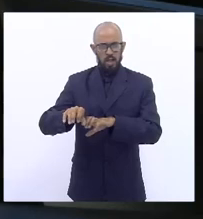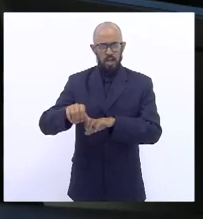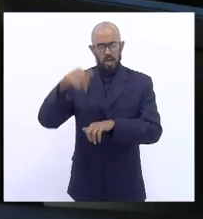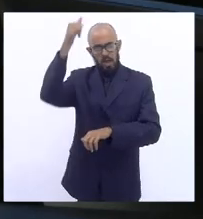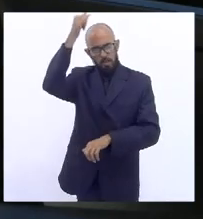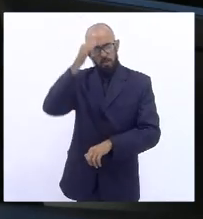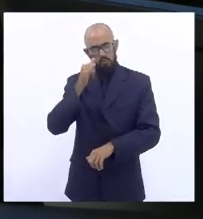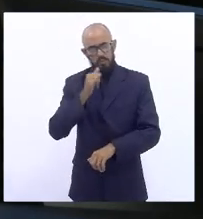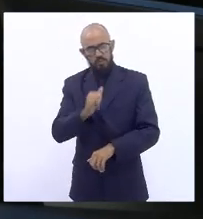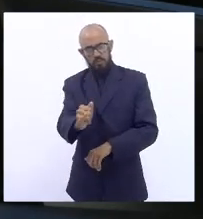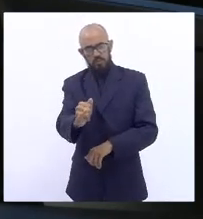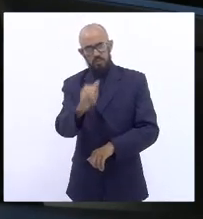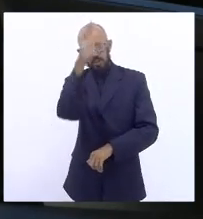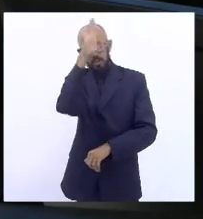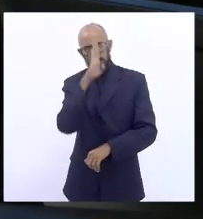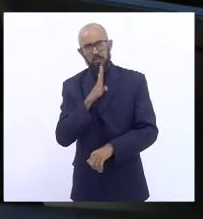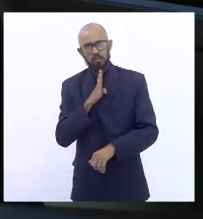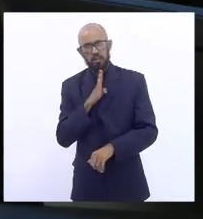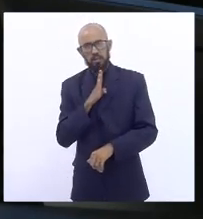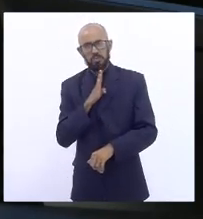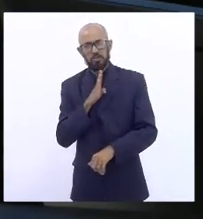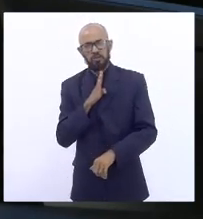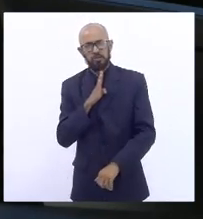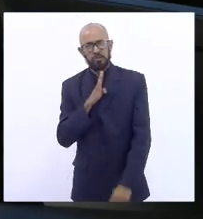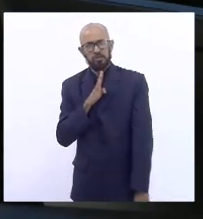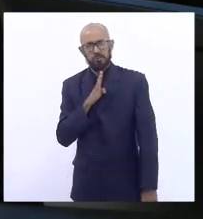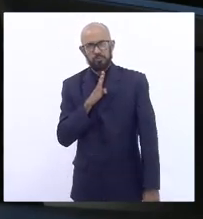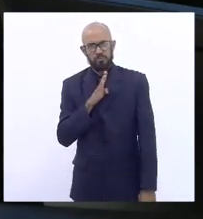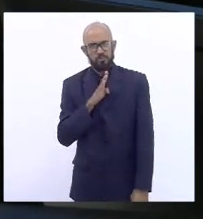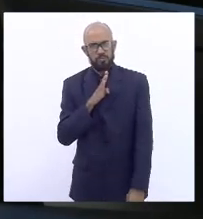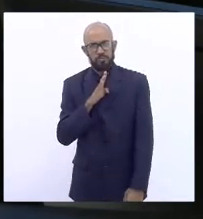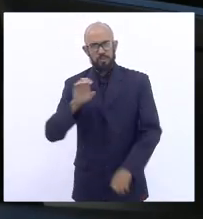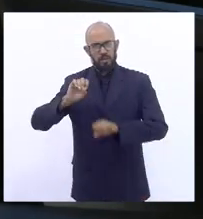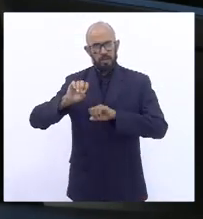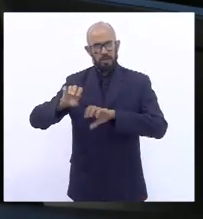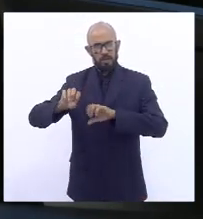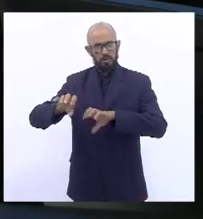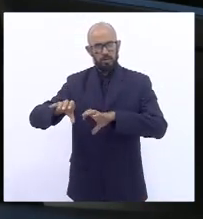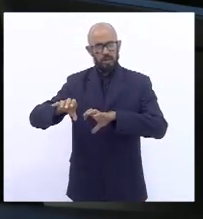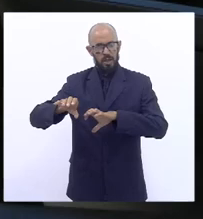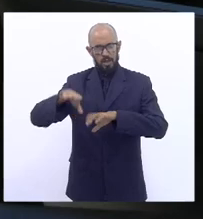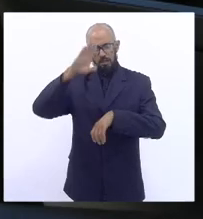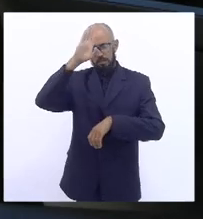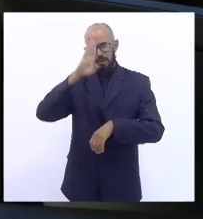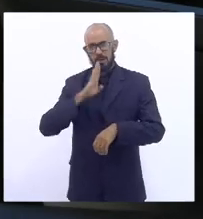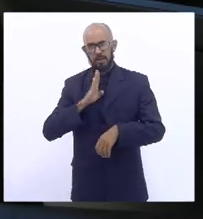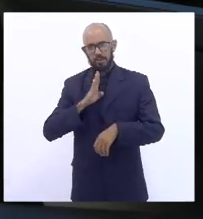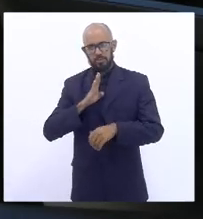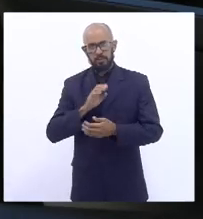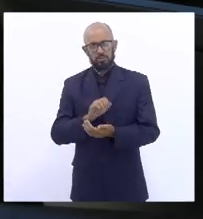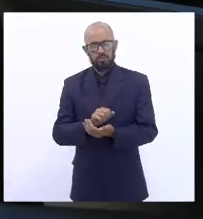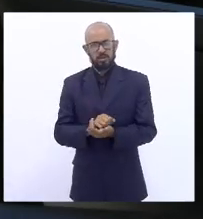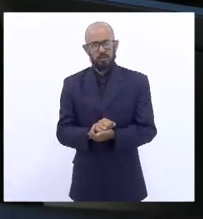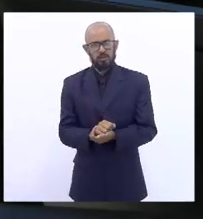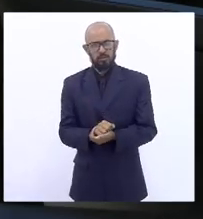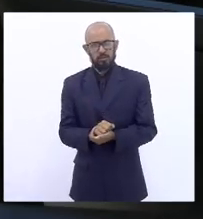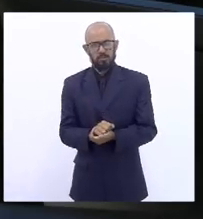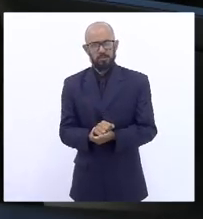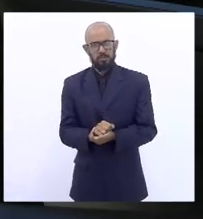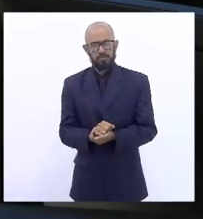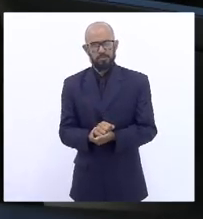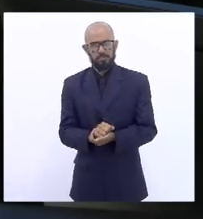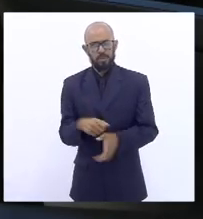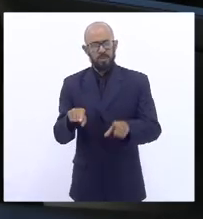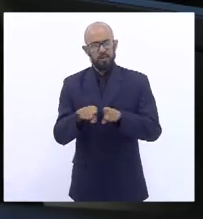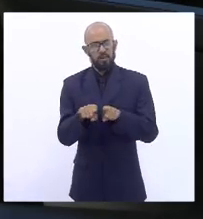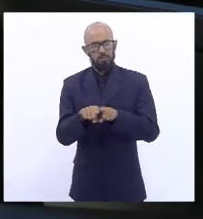gratuidade. Da gratuidade. Educar para a gratuidade. A profecia de uma perseverante